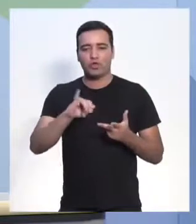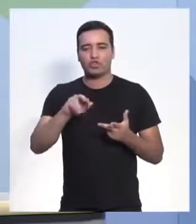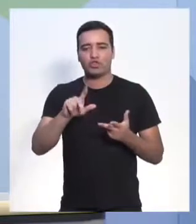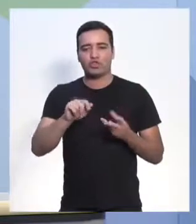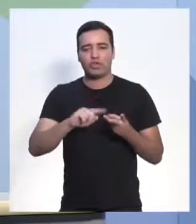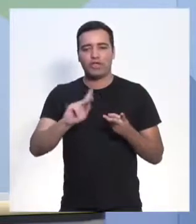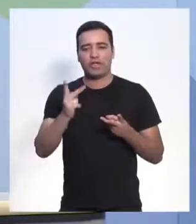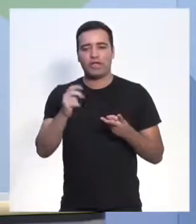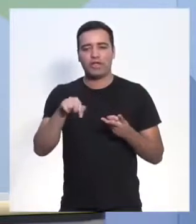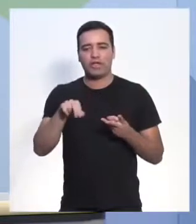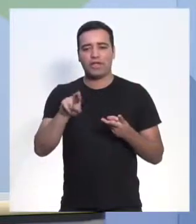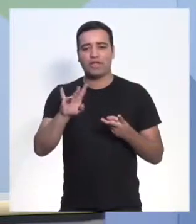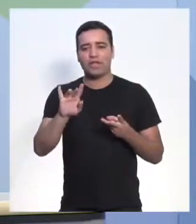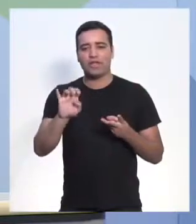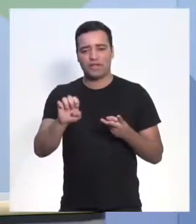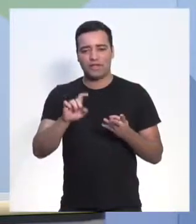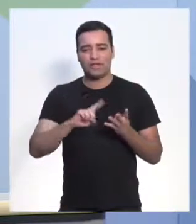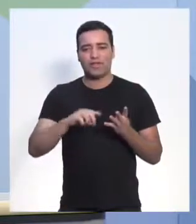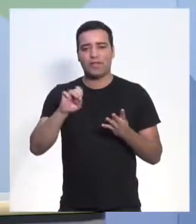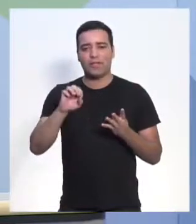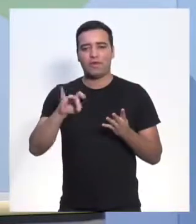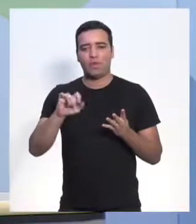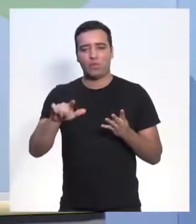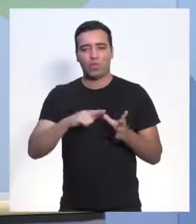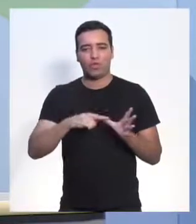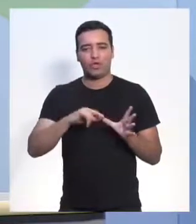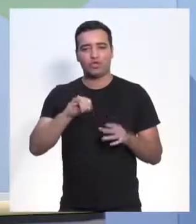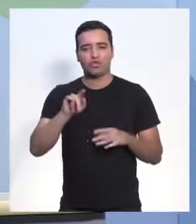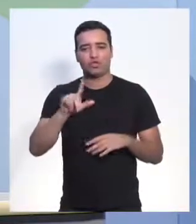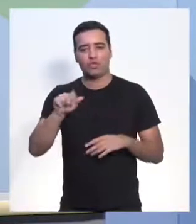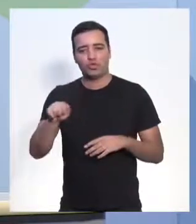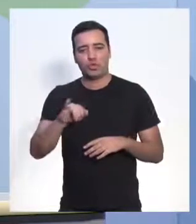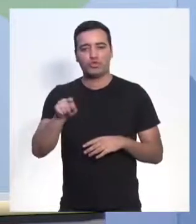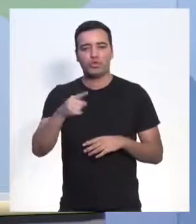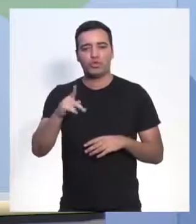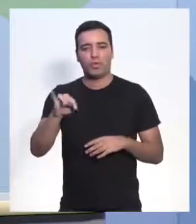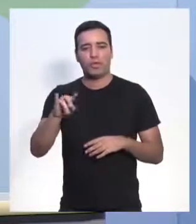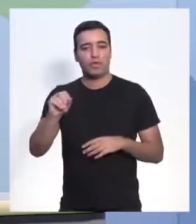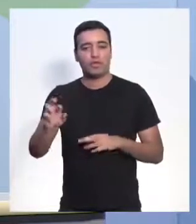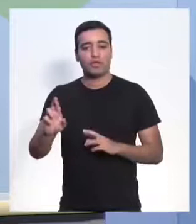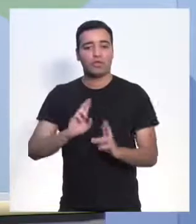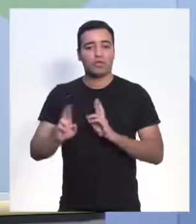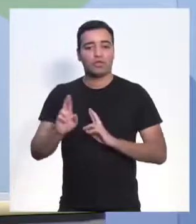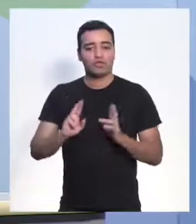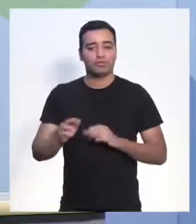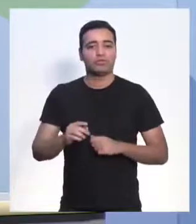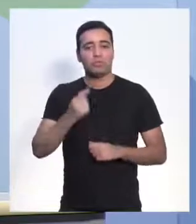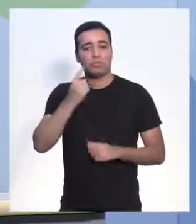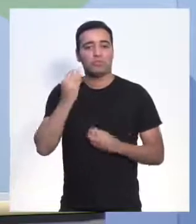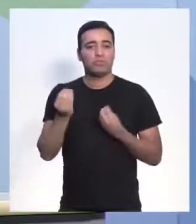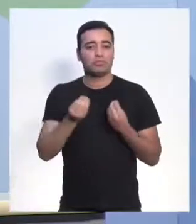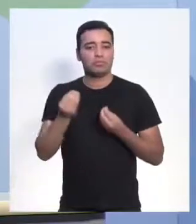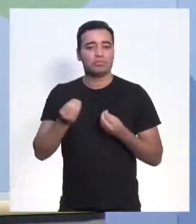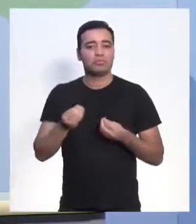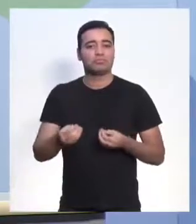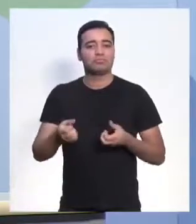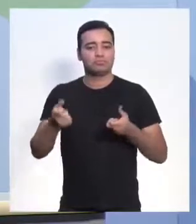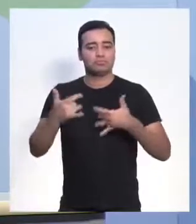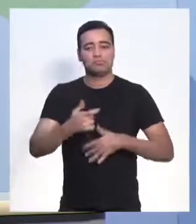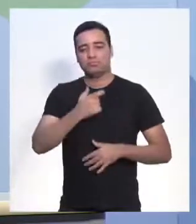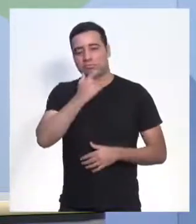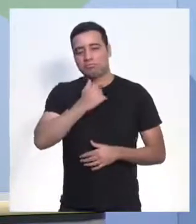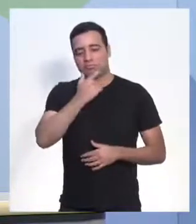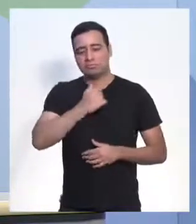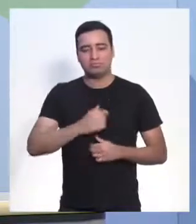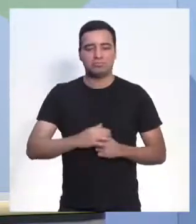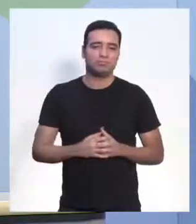o Emanuel, a Júlia de Oliveira, o João Pedro, eles responderam: Chemical energy is energy stored